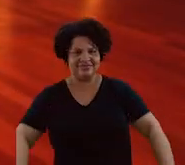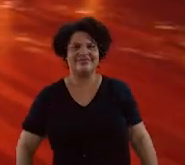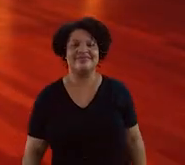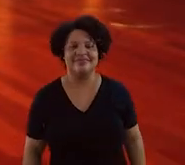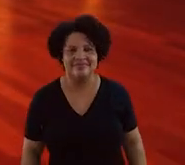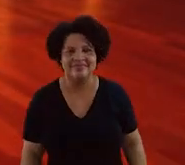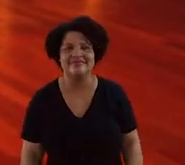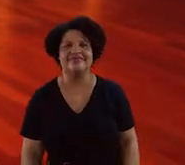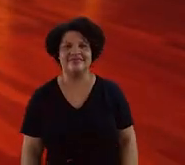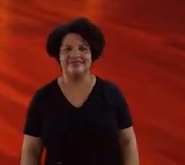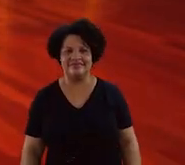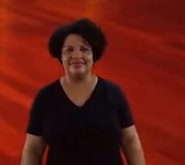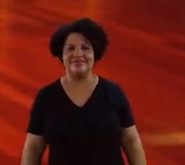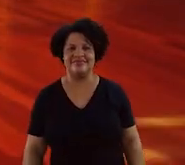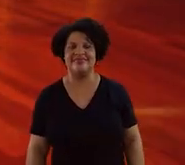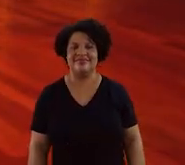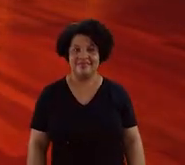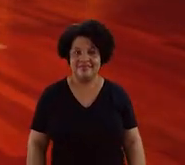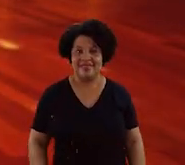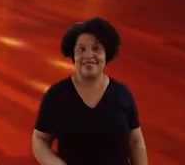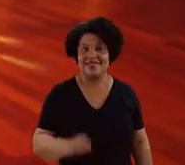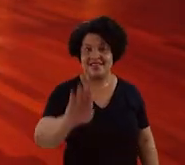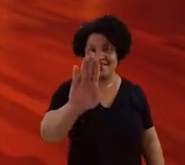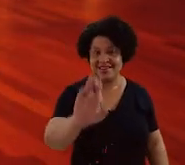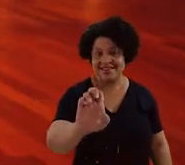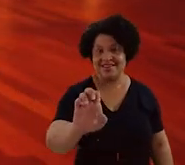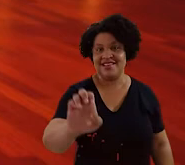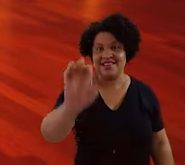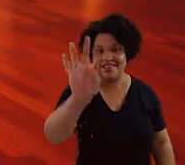yeah. Só beat,